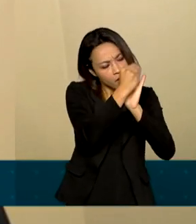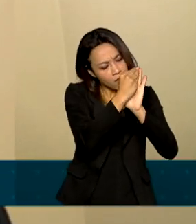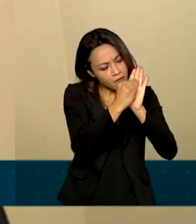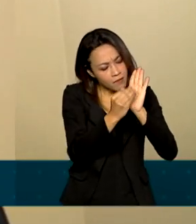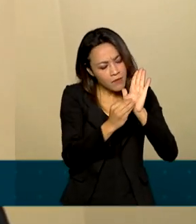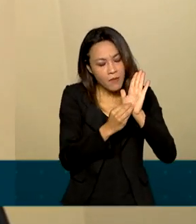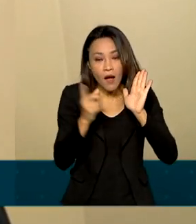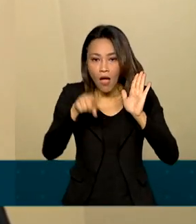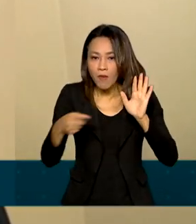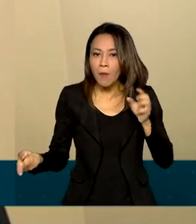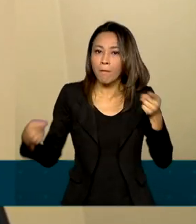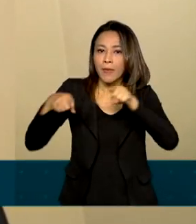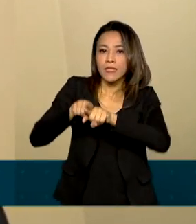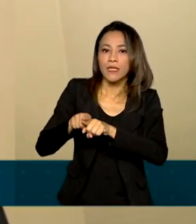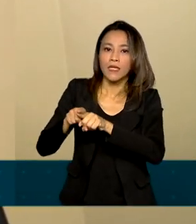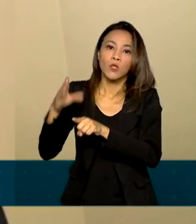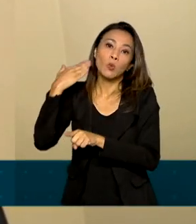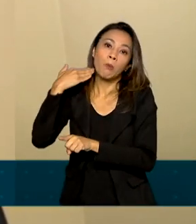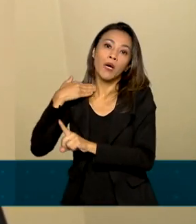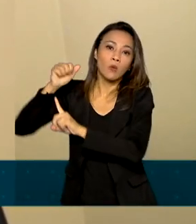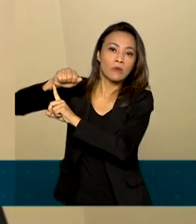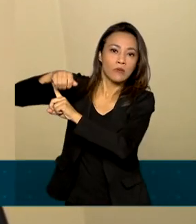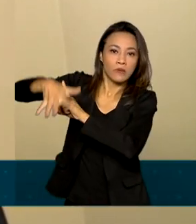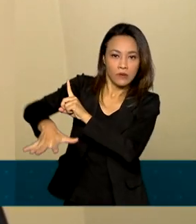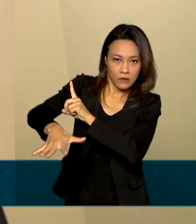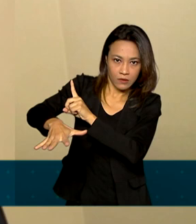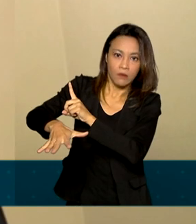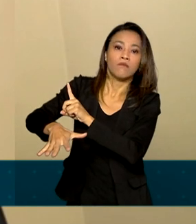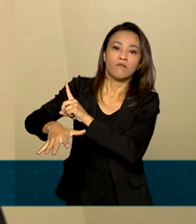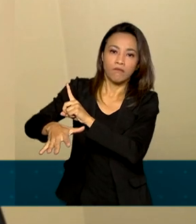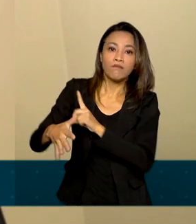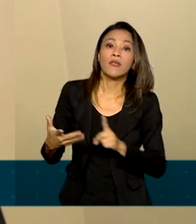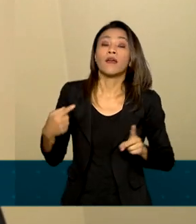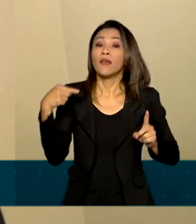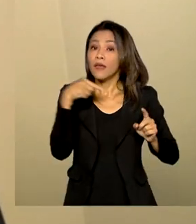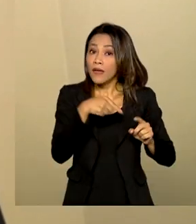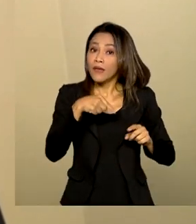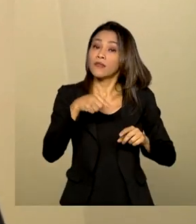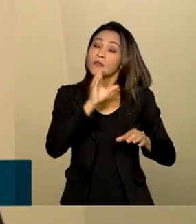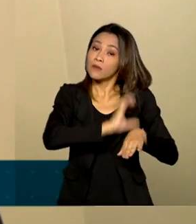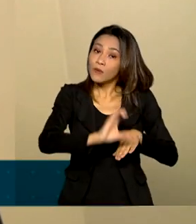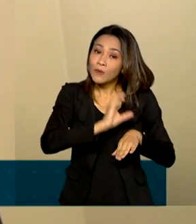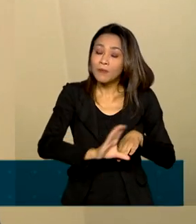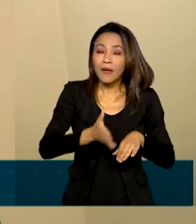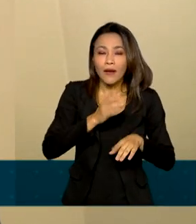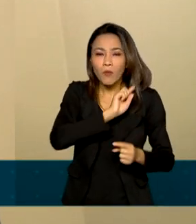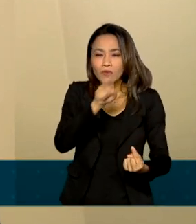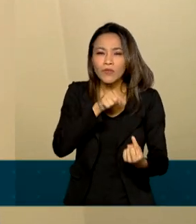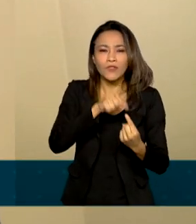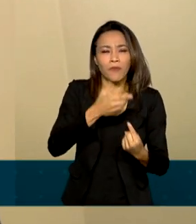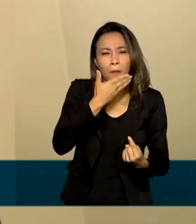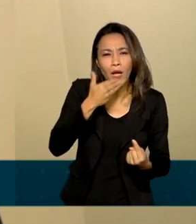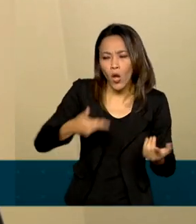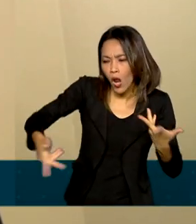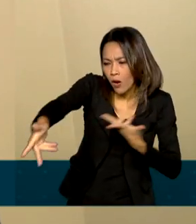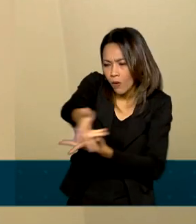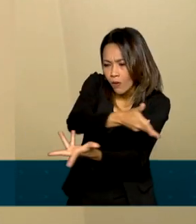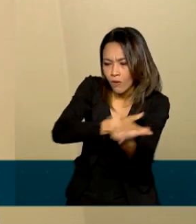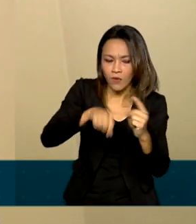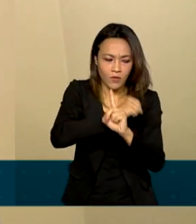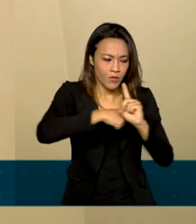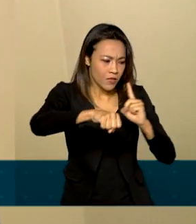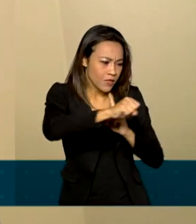Banco Central e é uma iniciativa que visa proporcionar uma maior integração social e